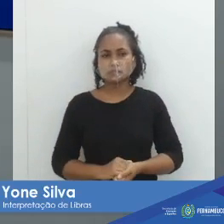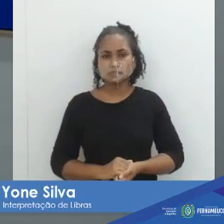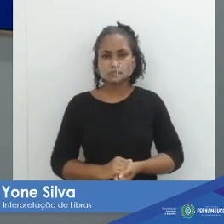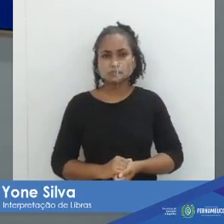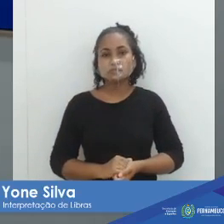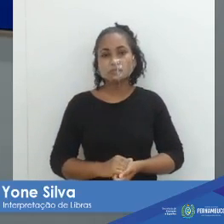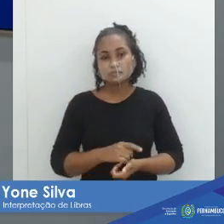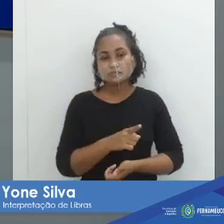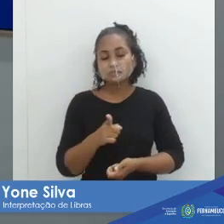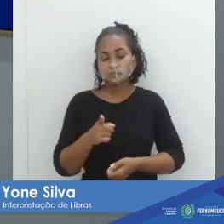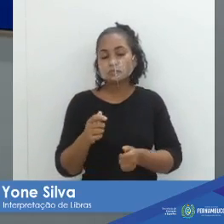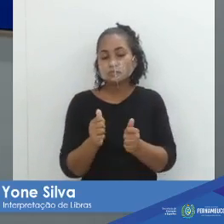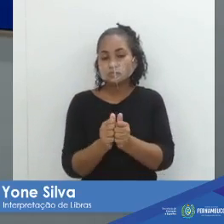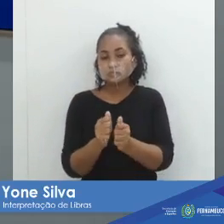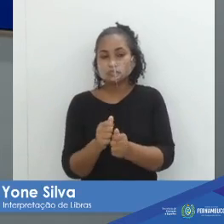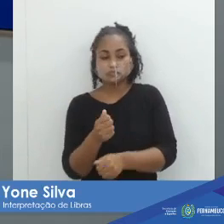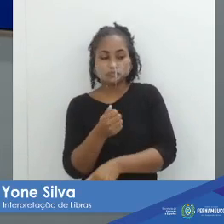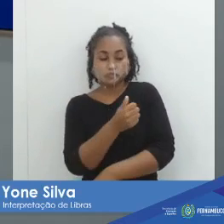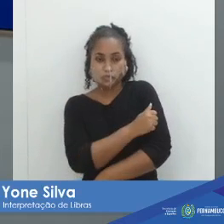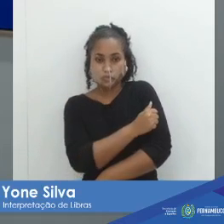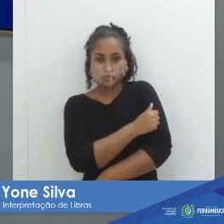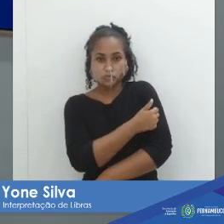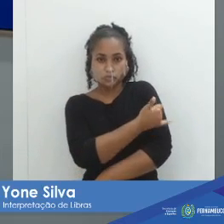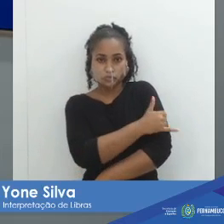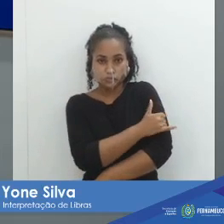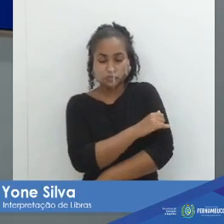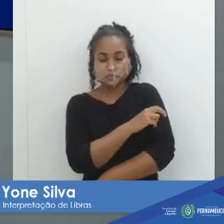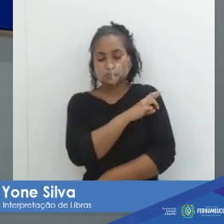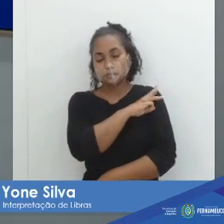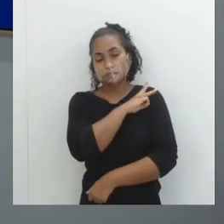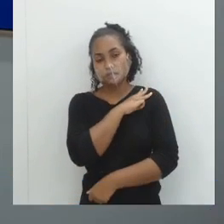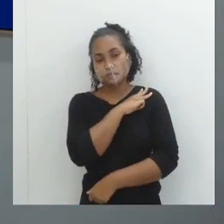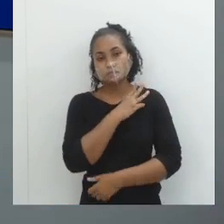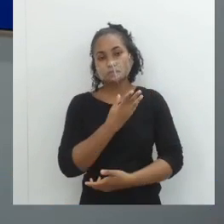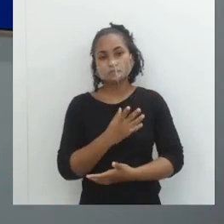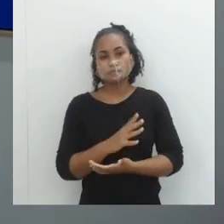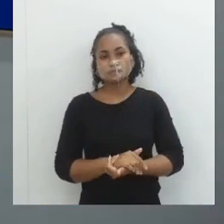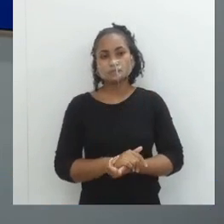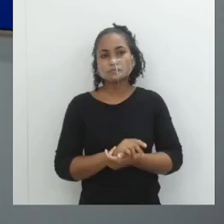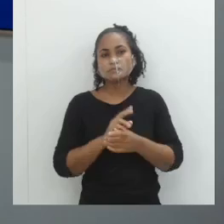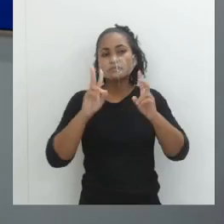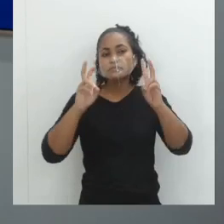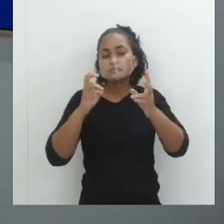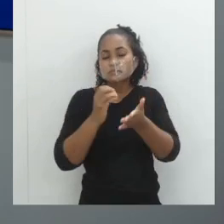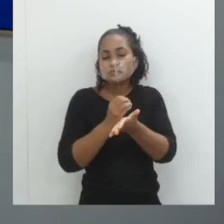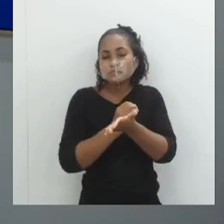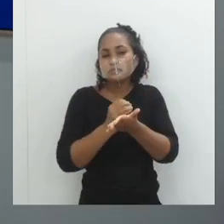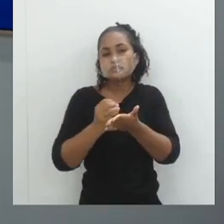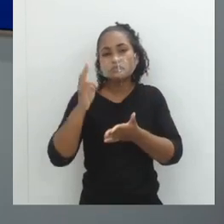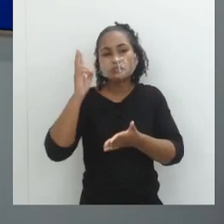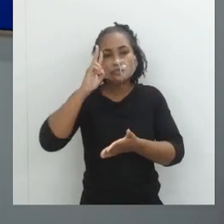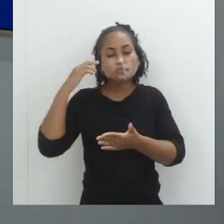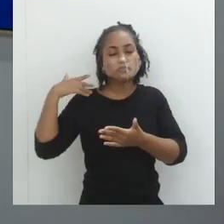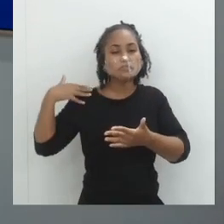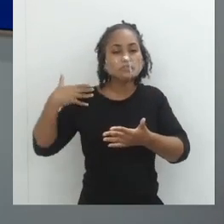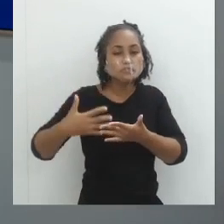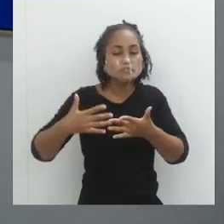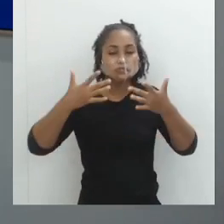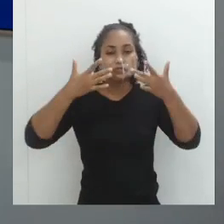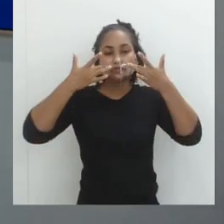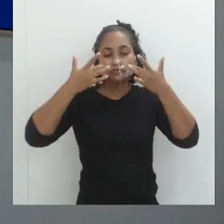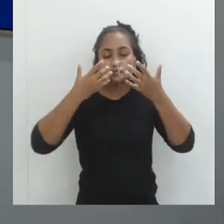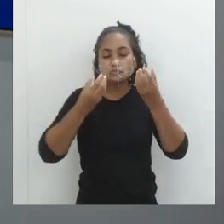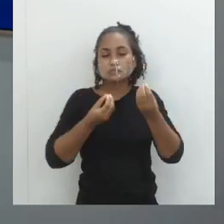junto a vocês do EJA Médio, o- a origem histórica do teatro, de como